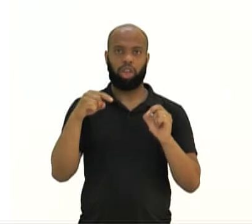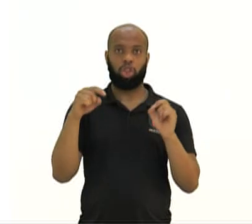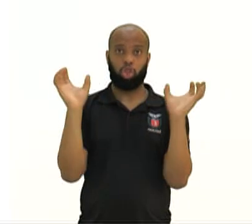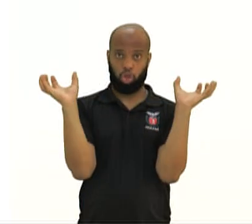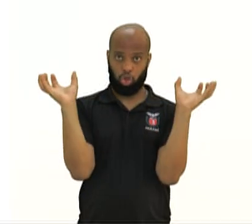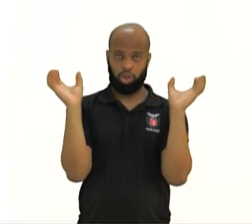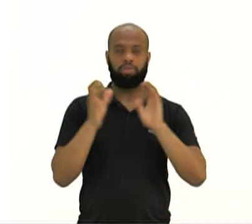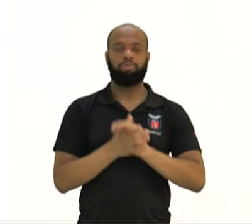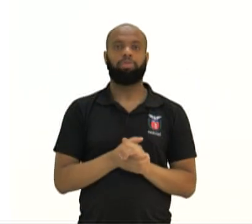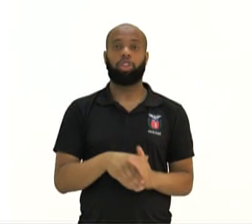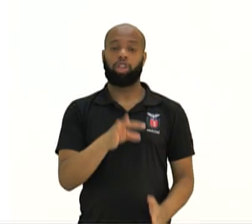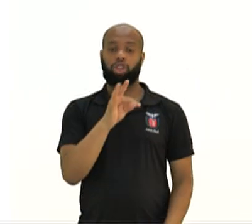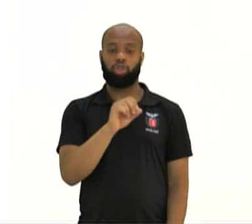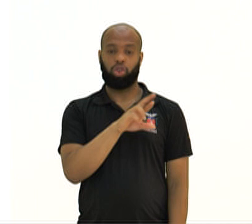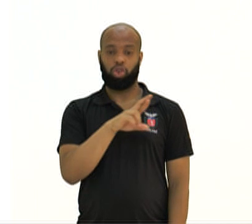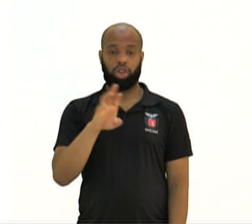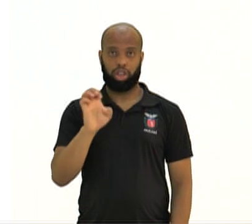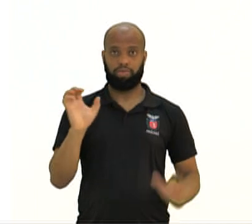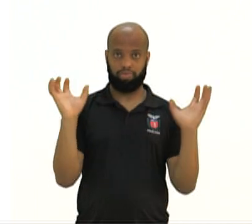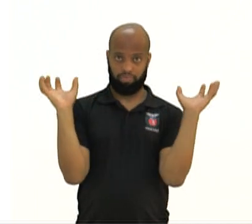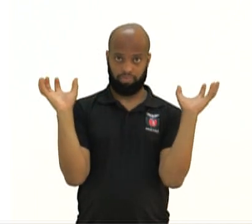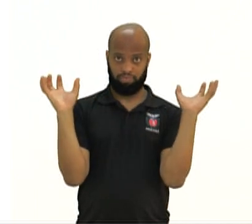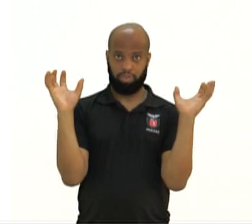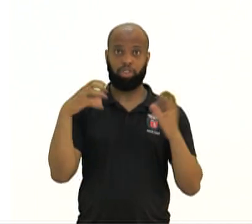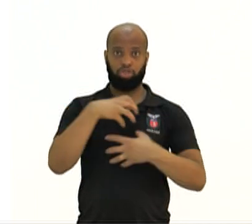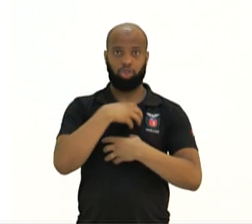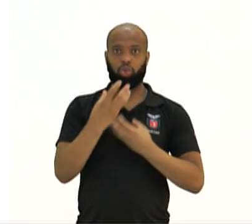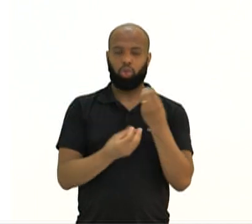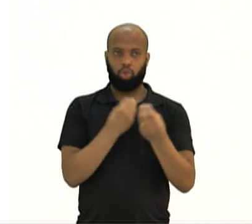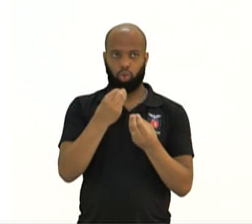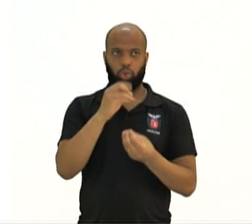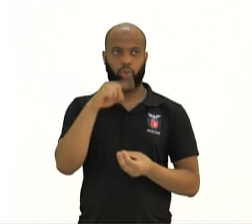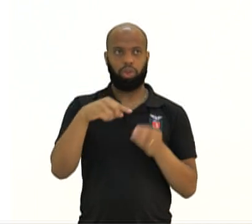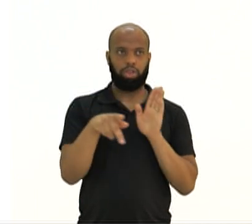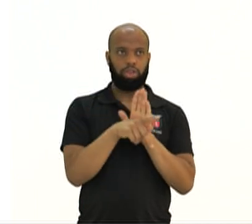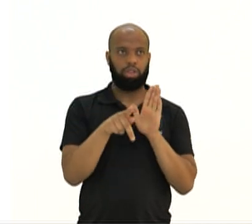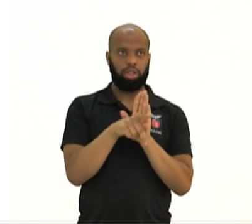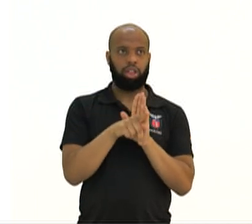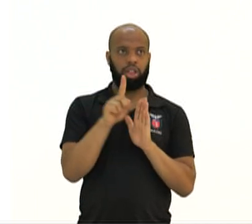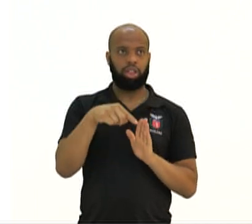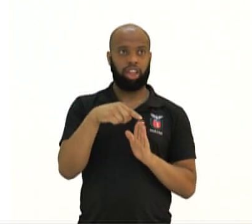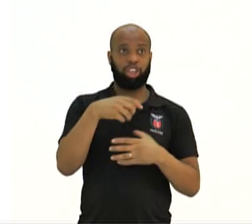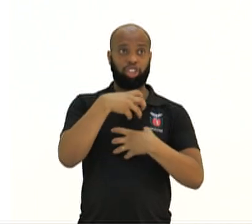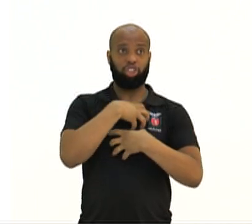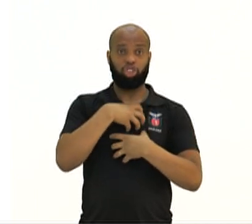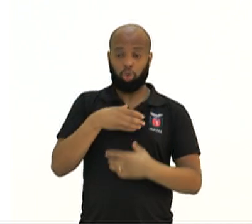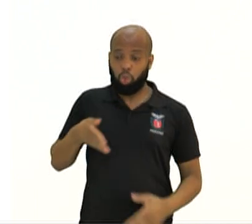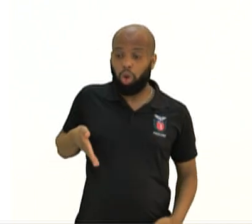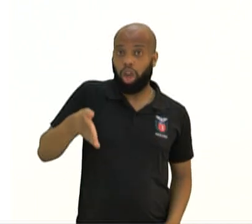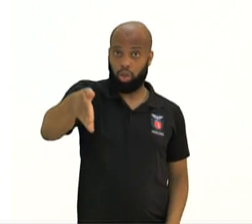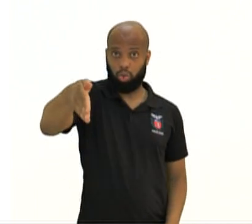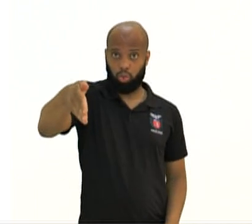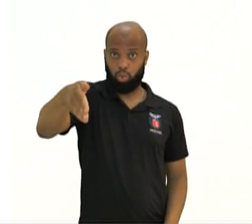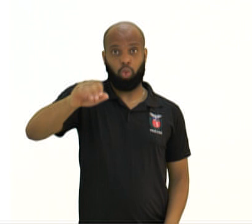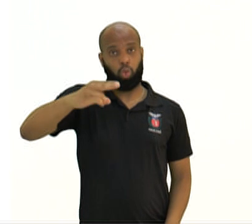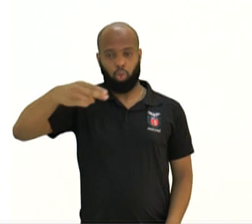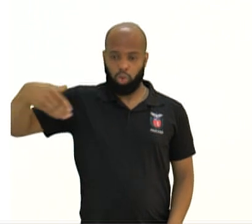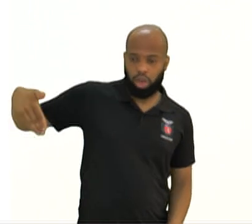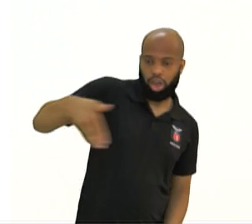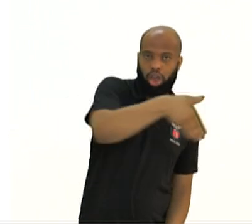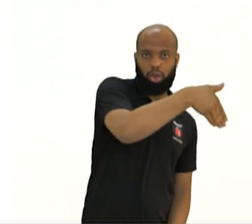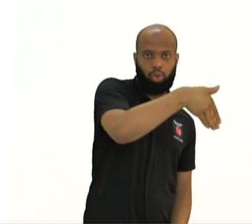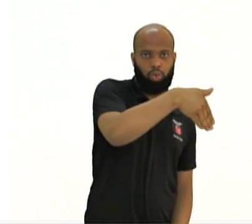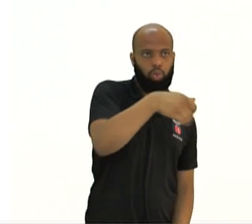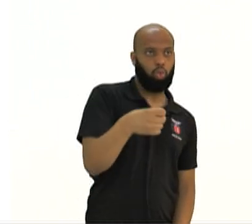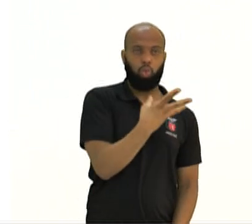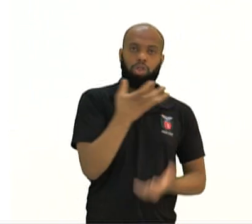Então a torre ela se move em linhas retas, horizontais e verticais, quantas casas